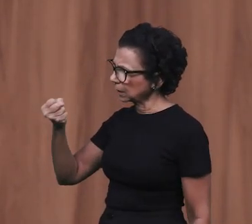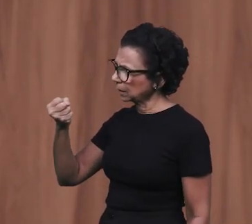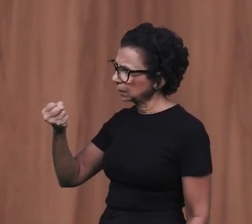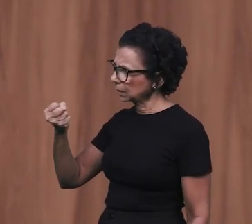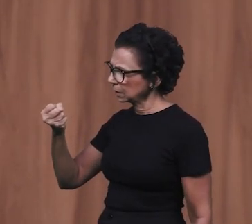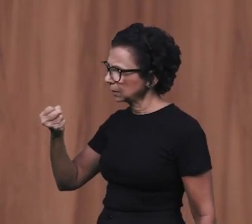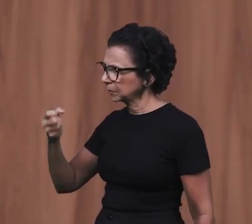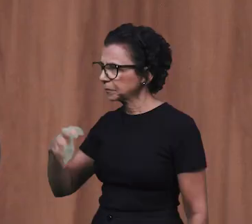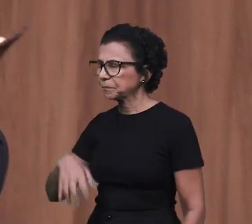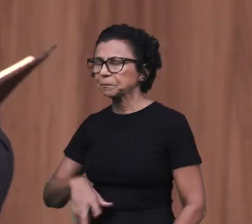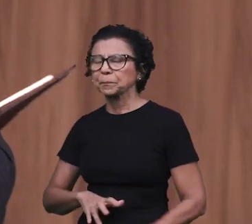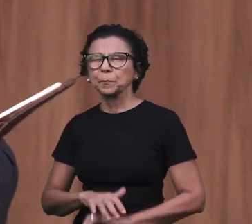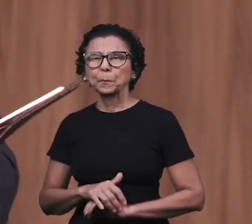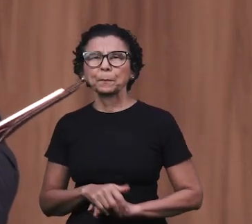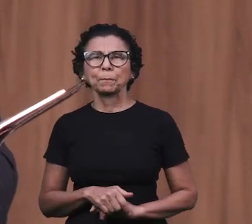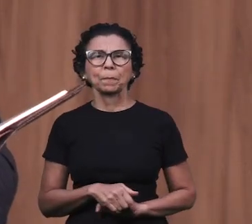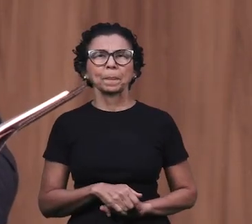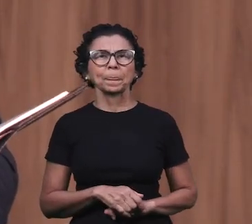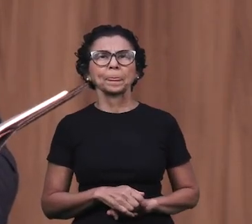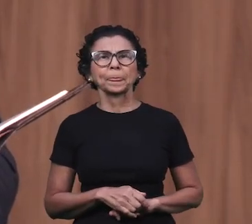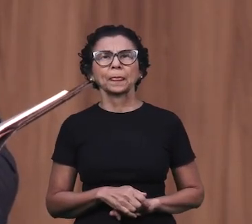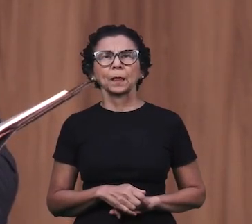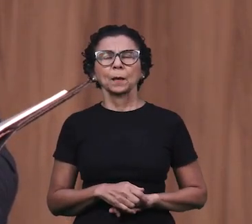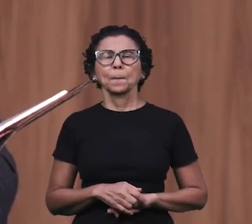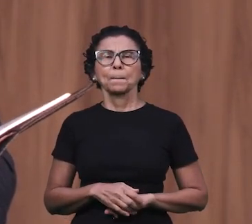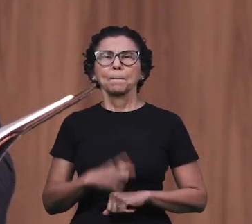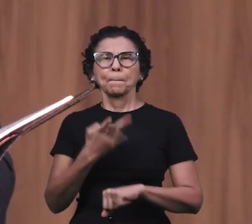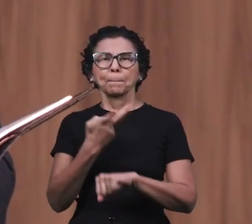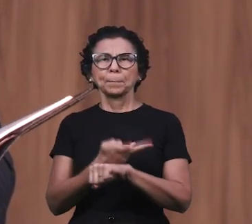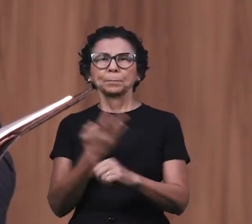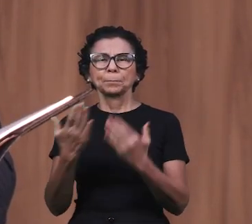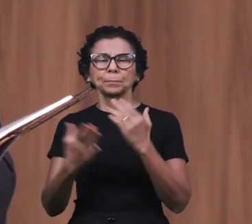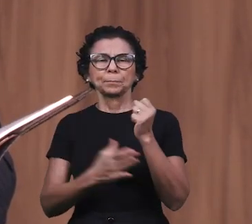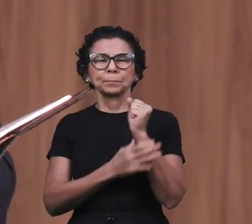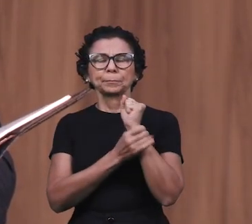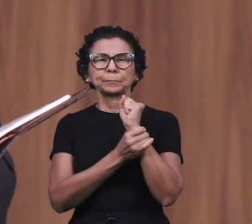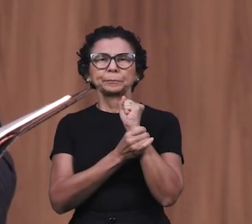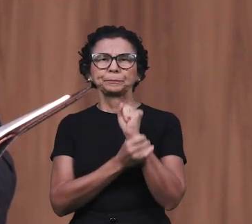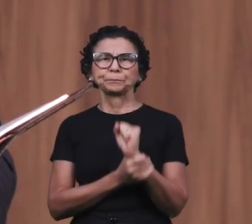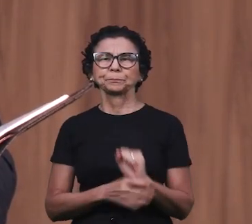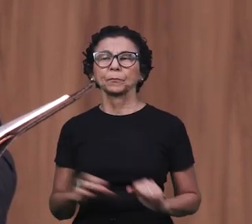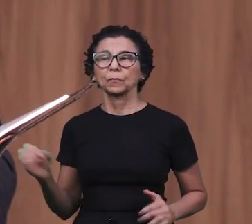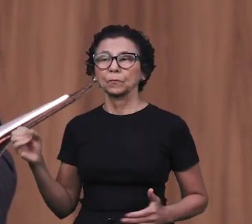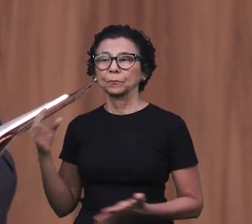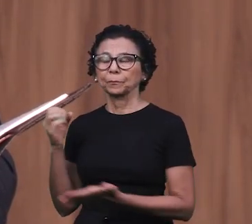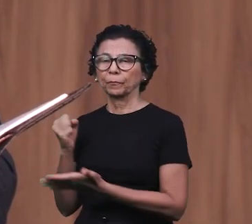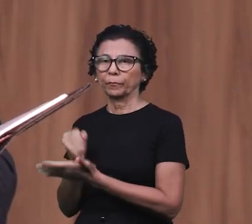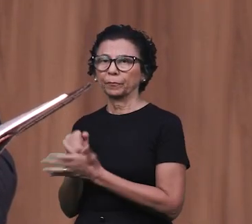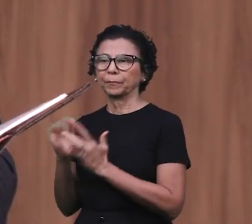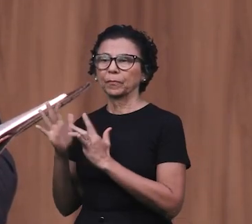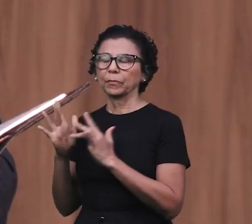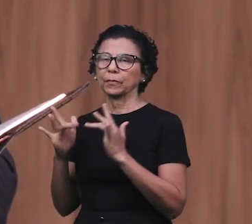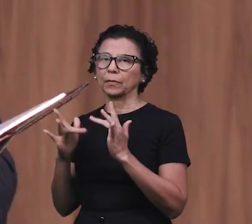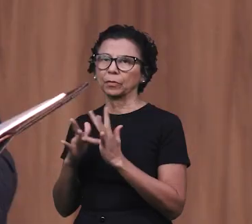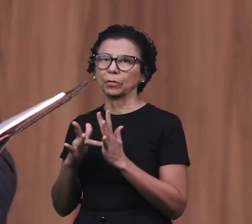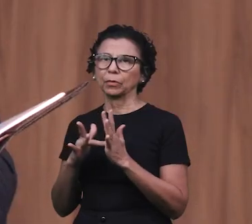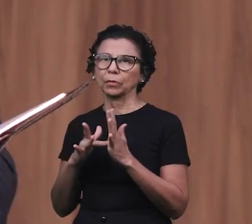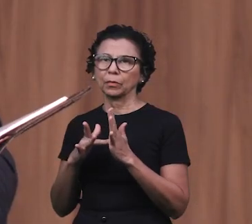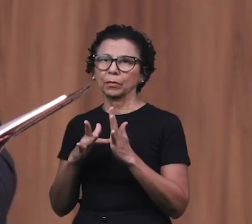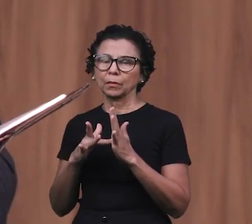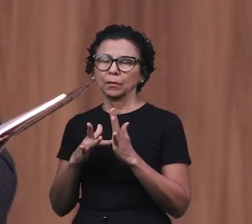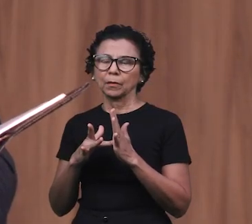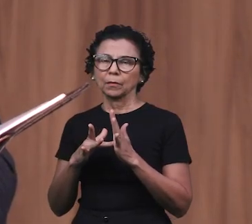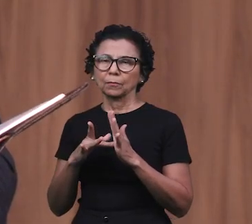penhor, a garantia, né? Então, Jesus lá na frente, com os discípulos, na ceia, ele